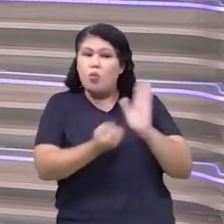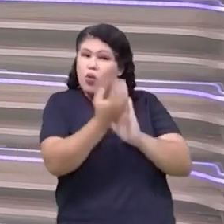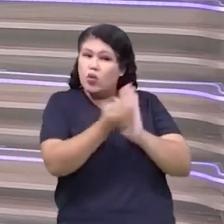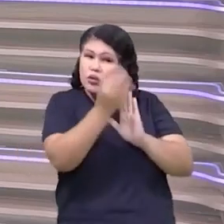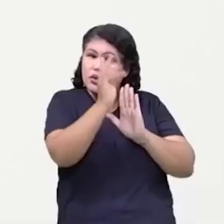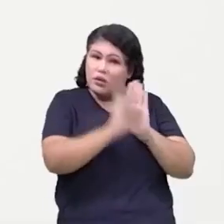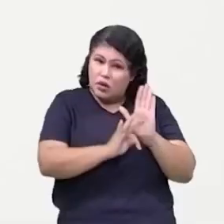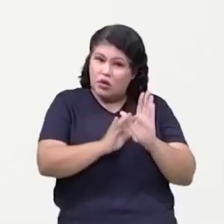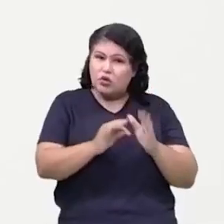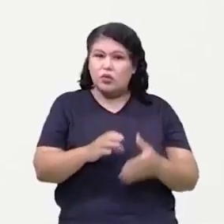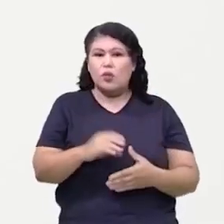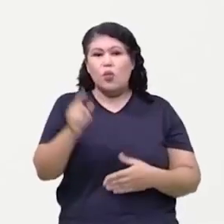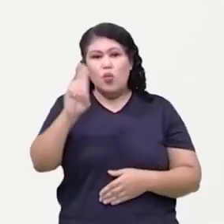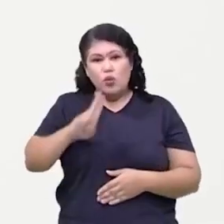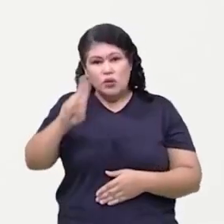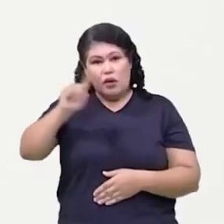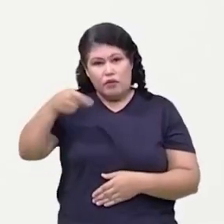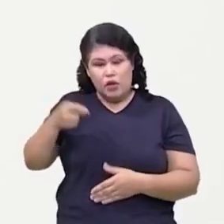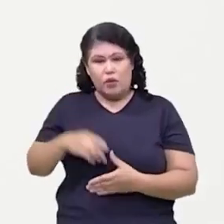hoje.